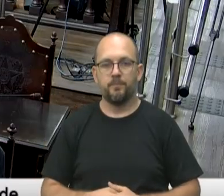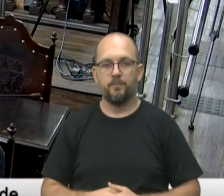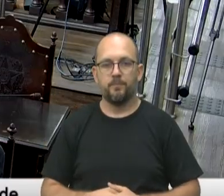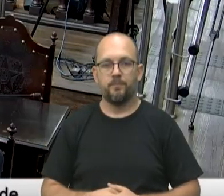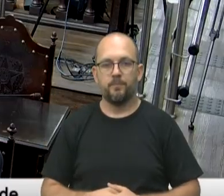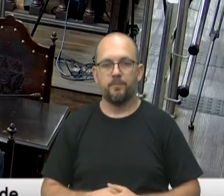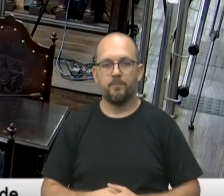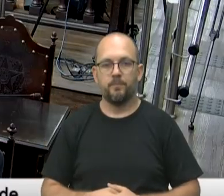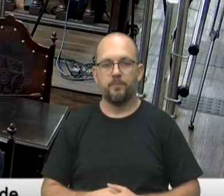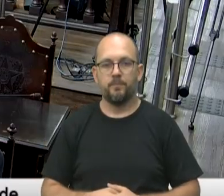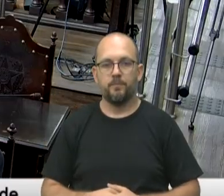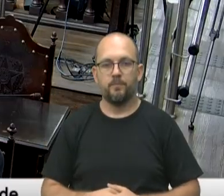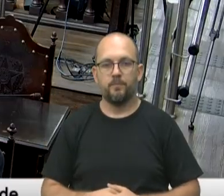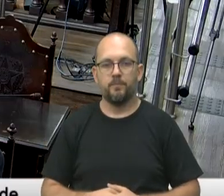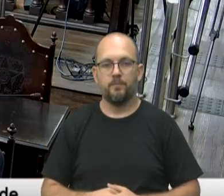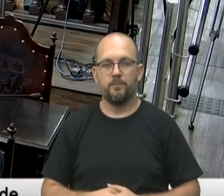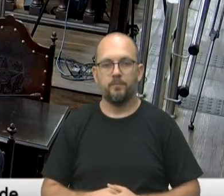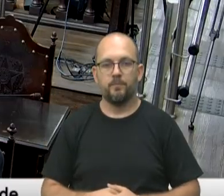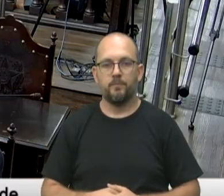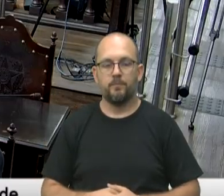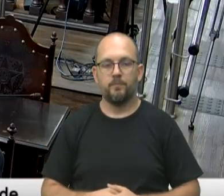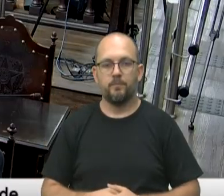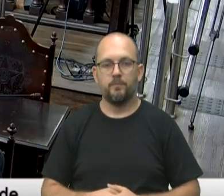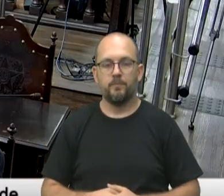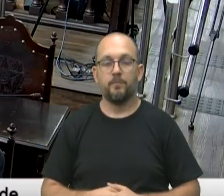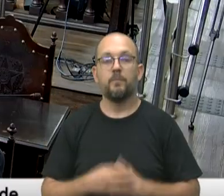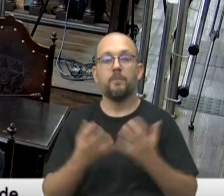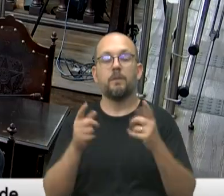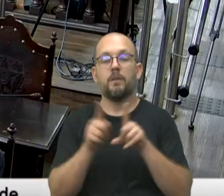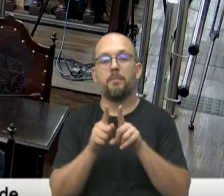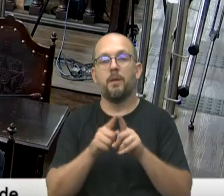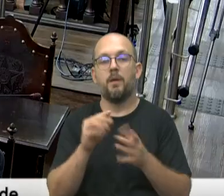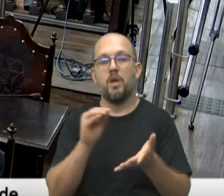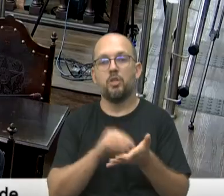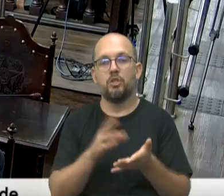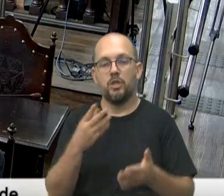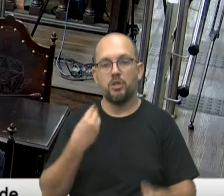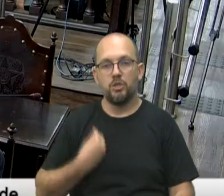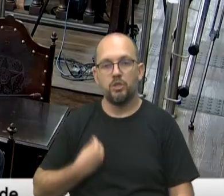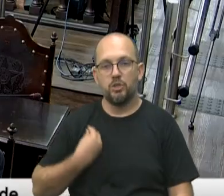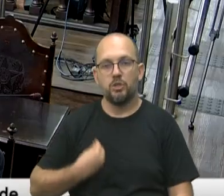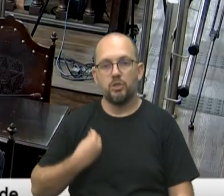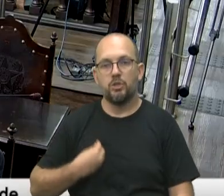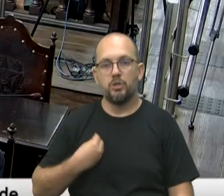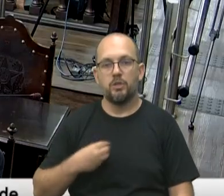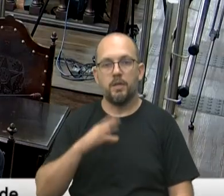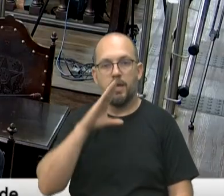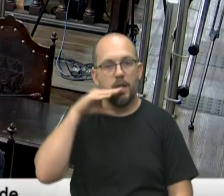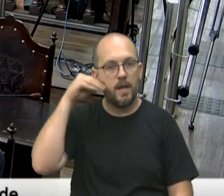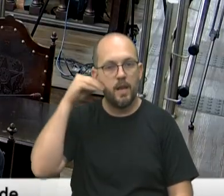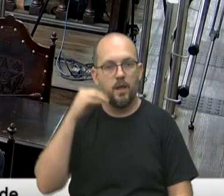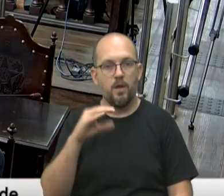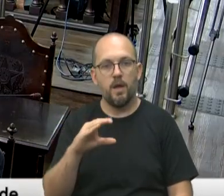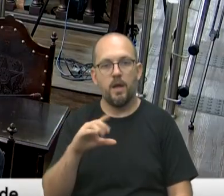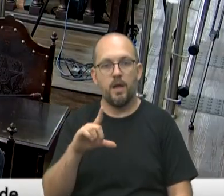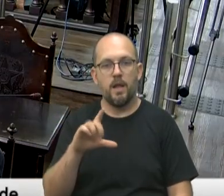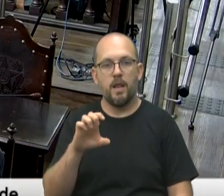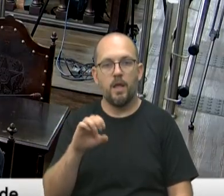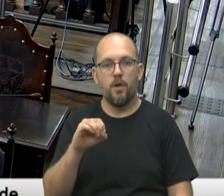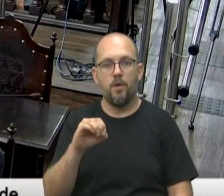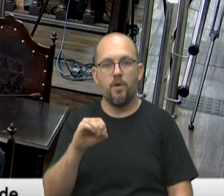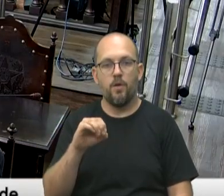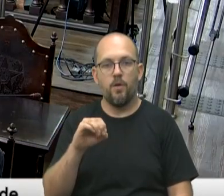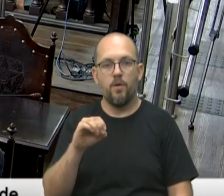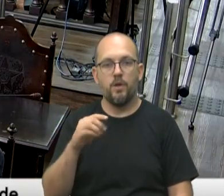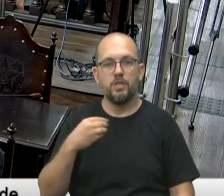meus 2 queridos. Queria registrar também a presença da Cléo. A Cléo, que